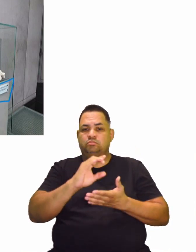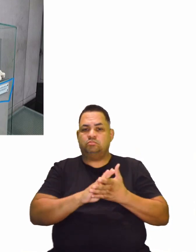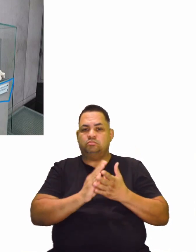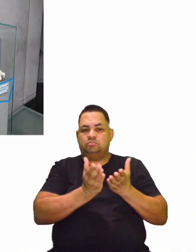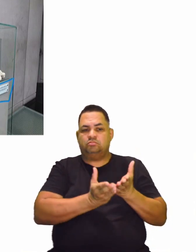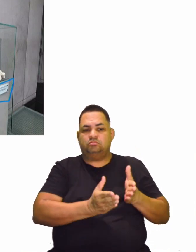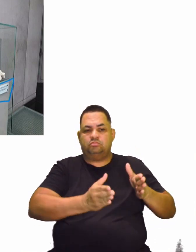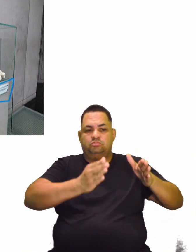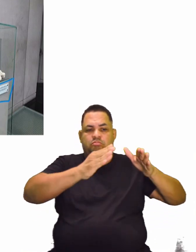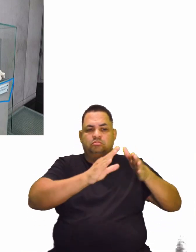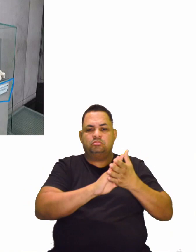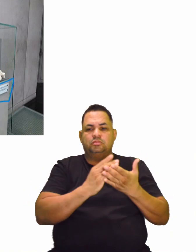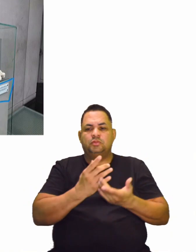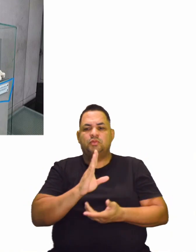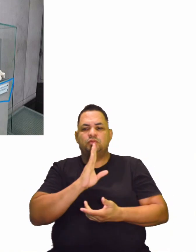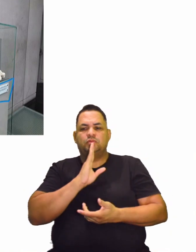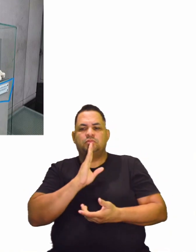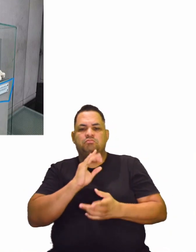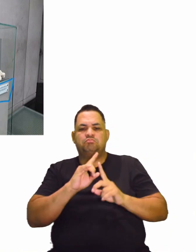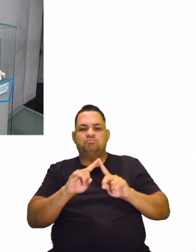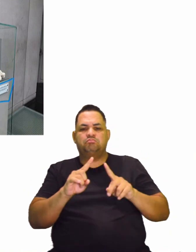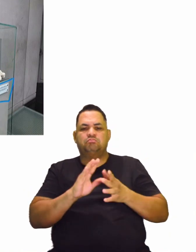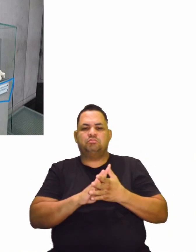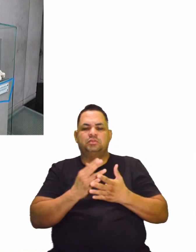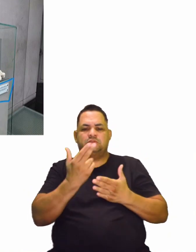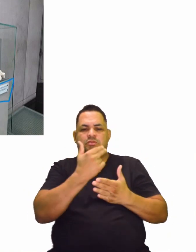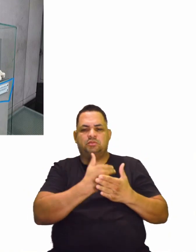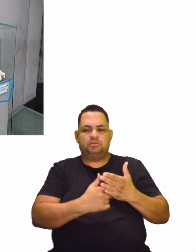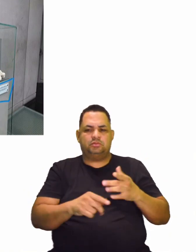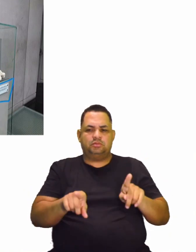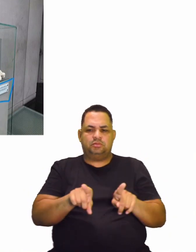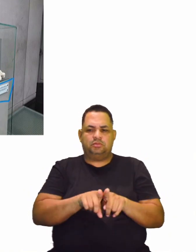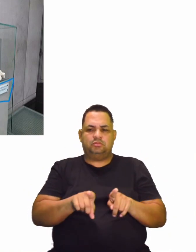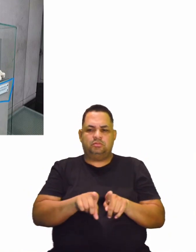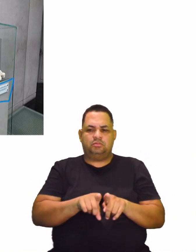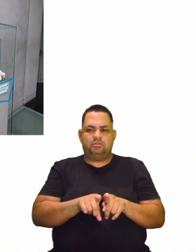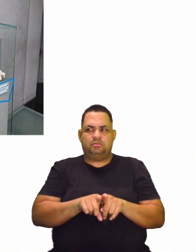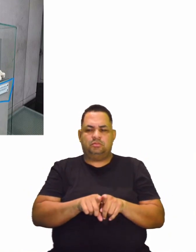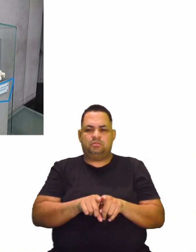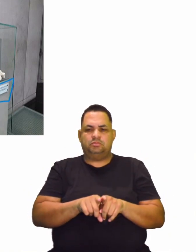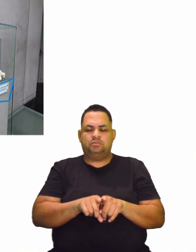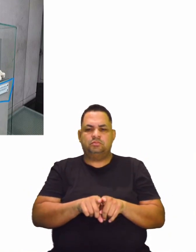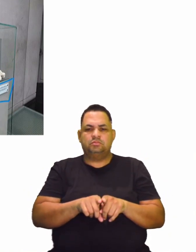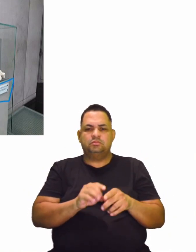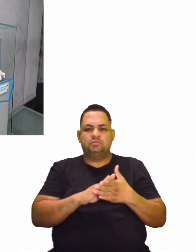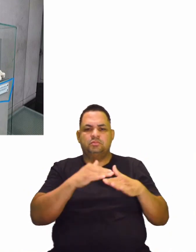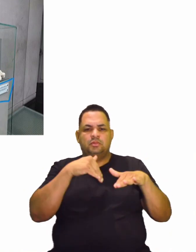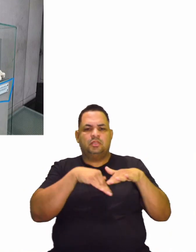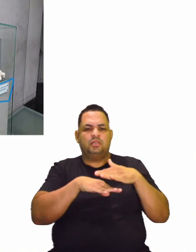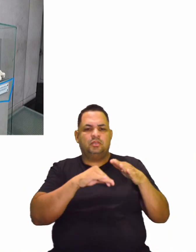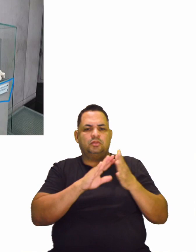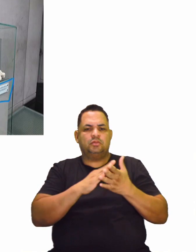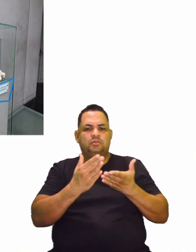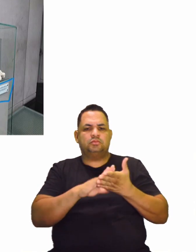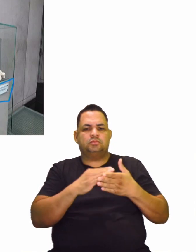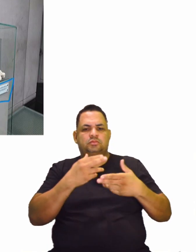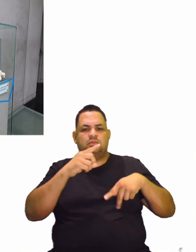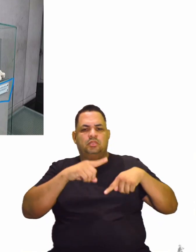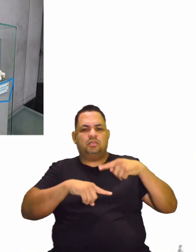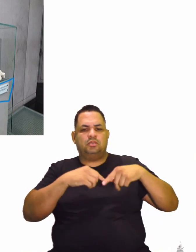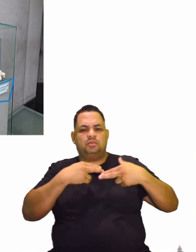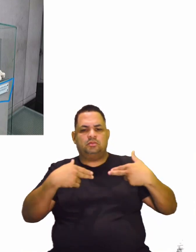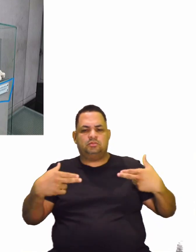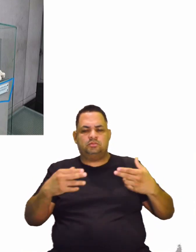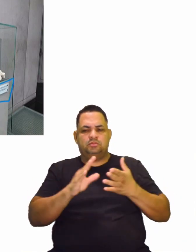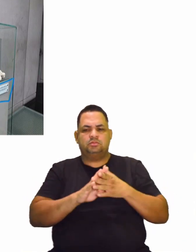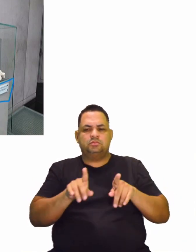conhecidos não só pela sua forma, mas pelos seus desenhos. Além de armazenar os mantimentos, os vasos também eram